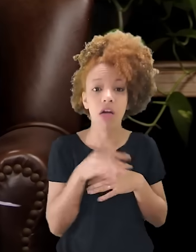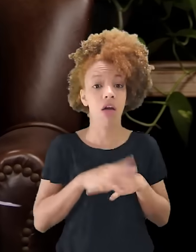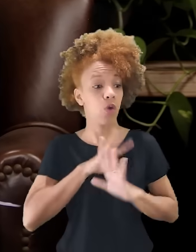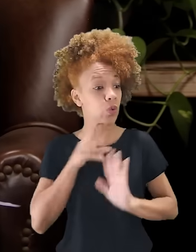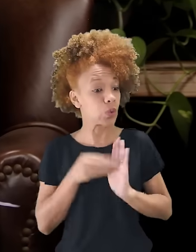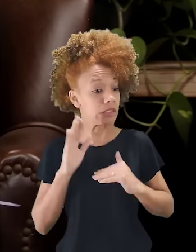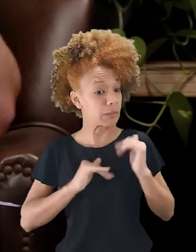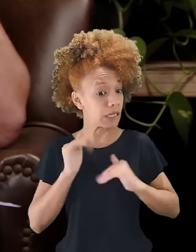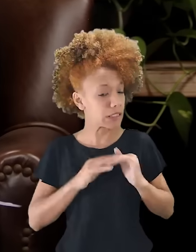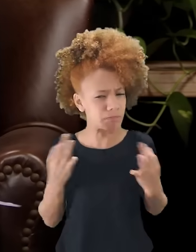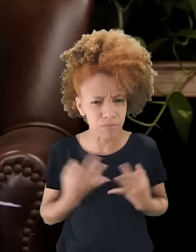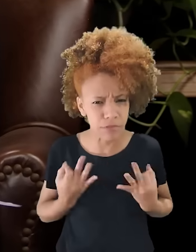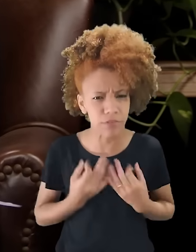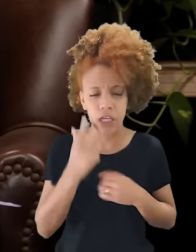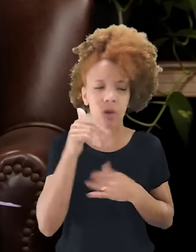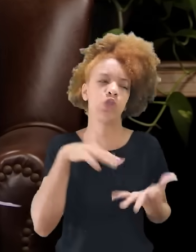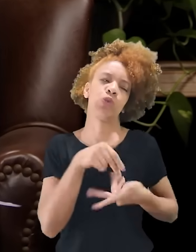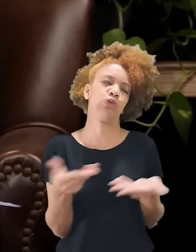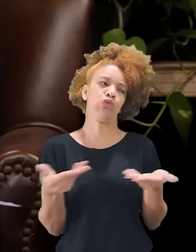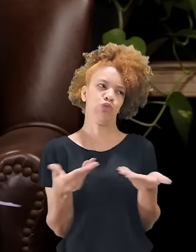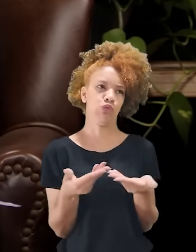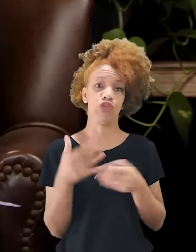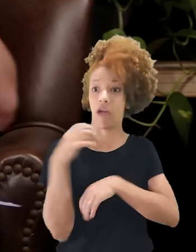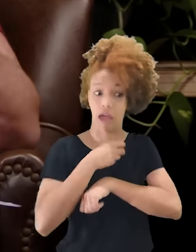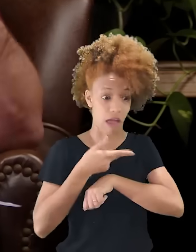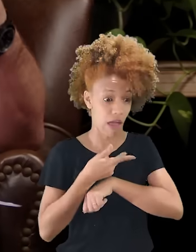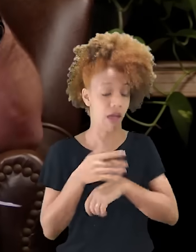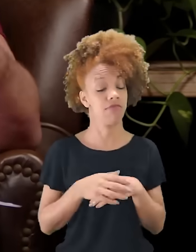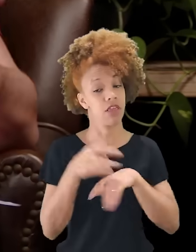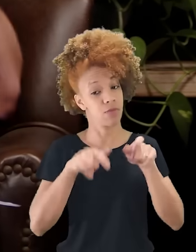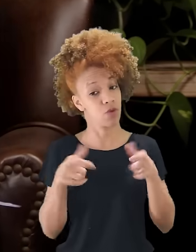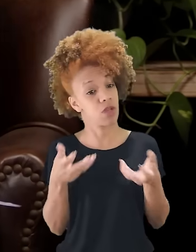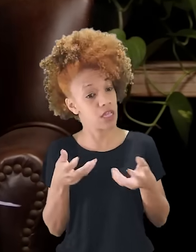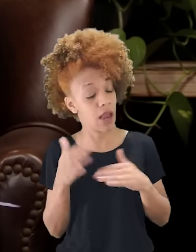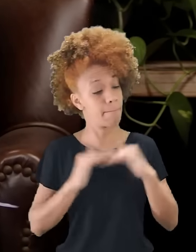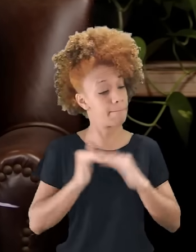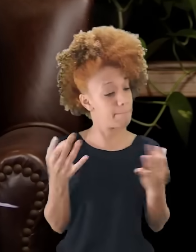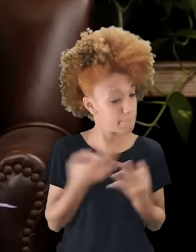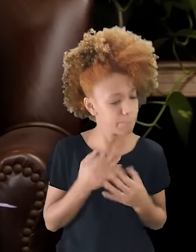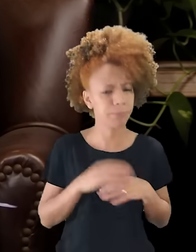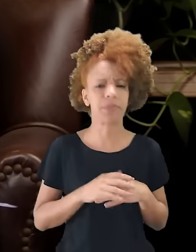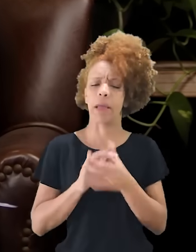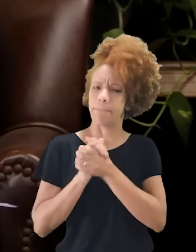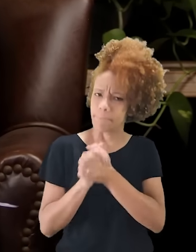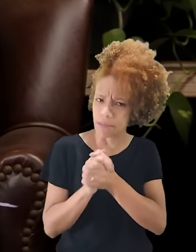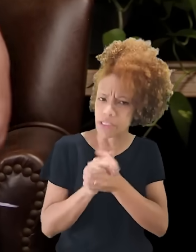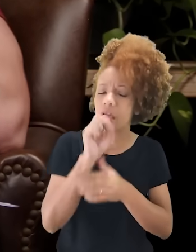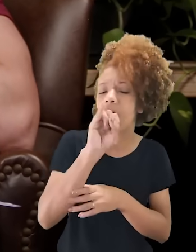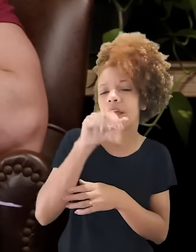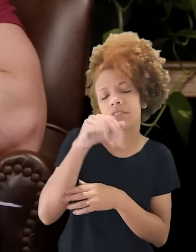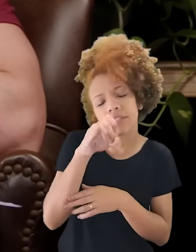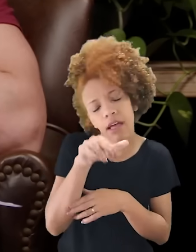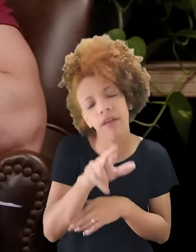linha de praticidade Eu acho que o mundo de hoje tá muito veloz e a galera busca praticidade então quero parabenizar a insider e ao